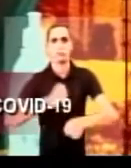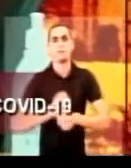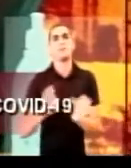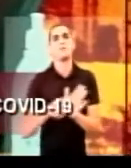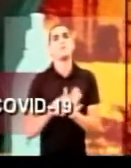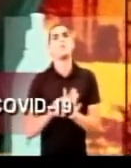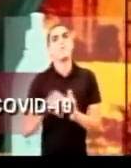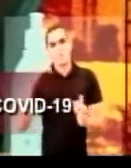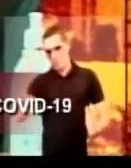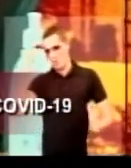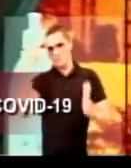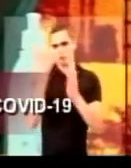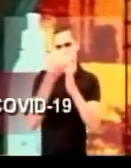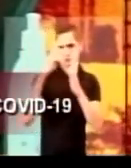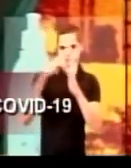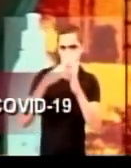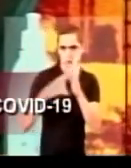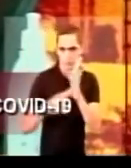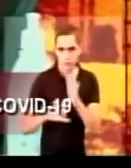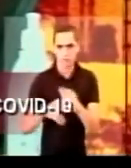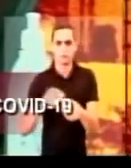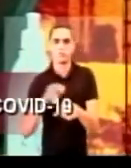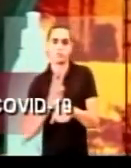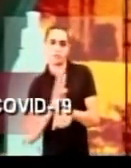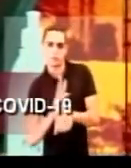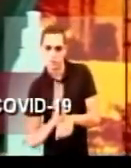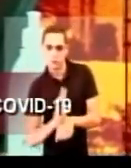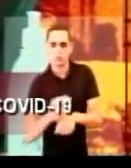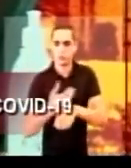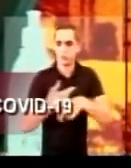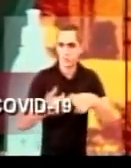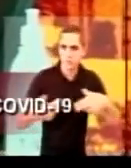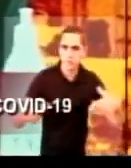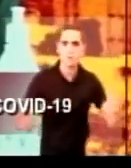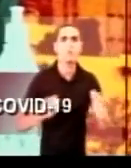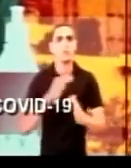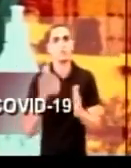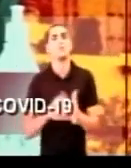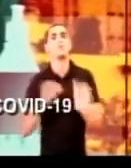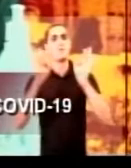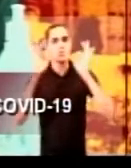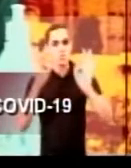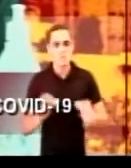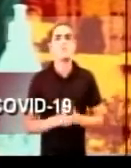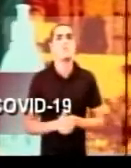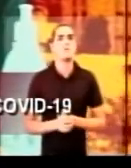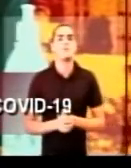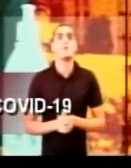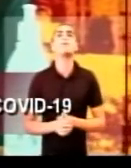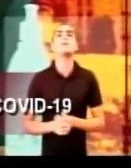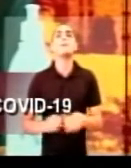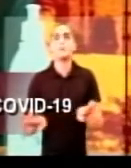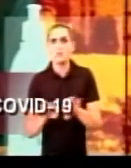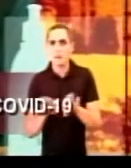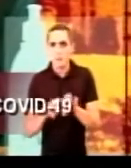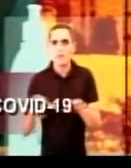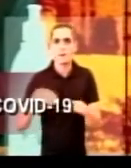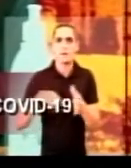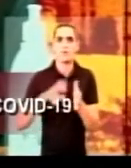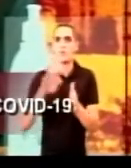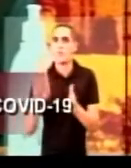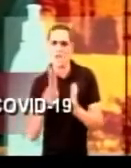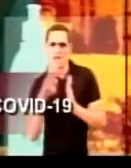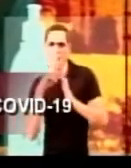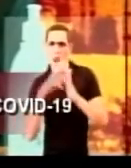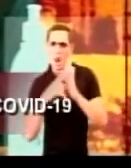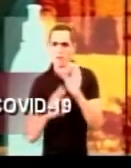seguindo os protocolos sanitários. Então, uma vacinação em massa, adotando todas as questões de segurança. E